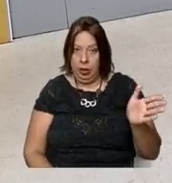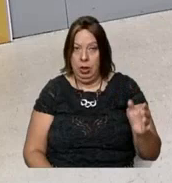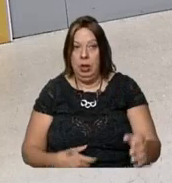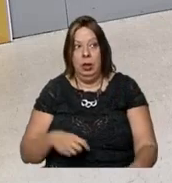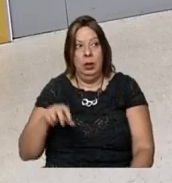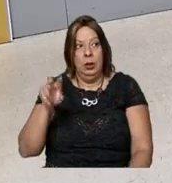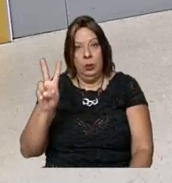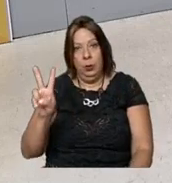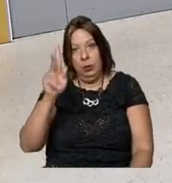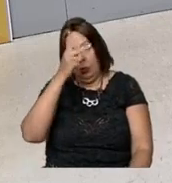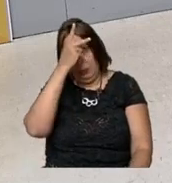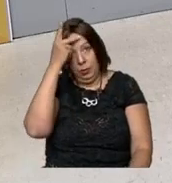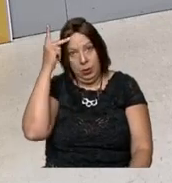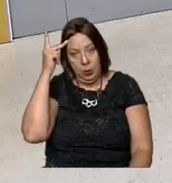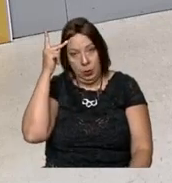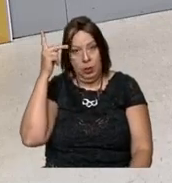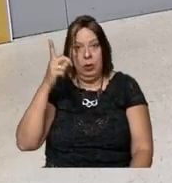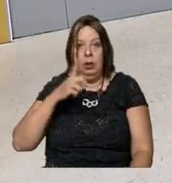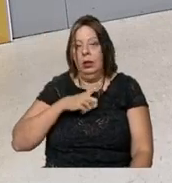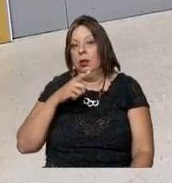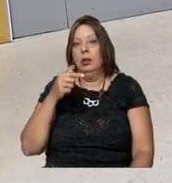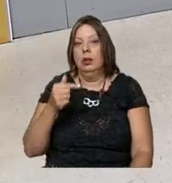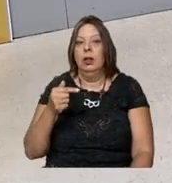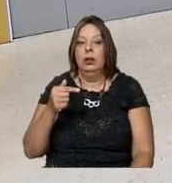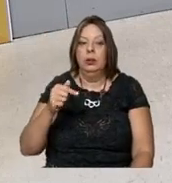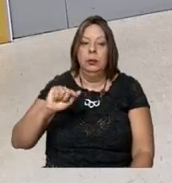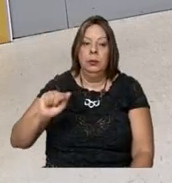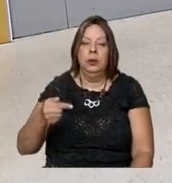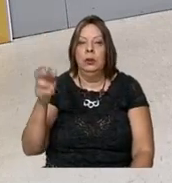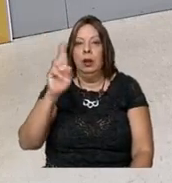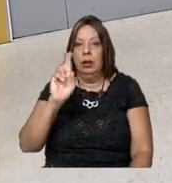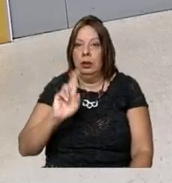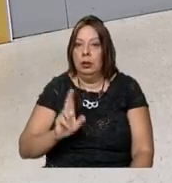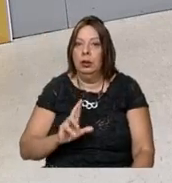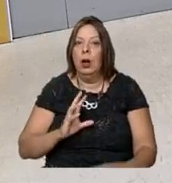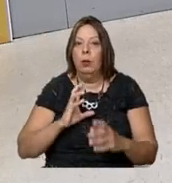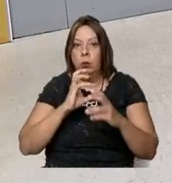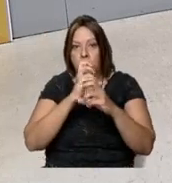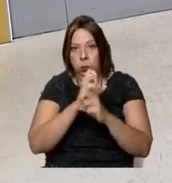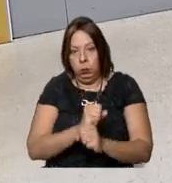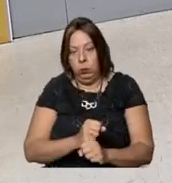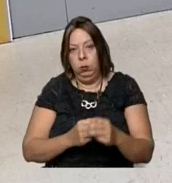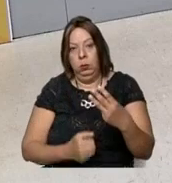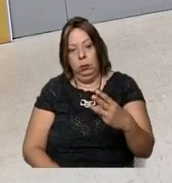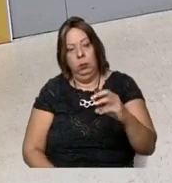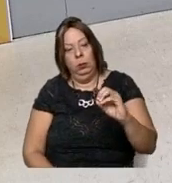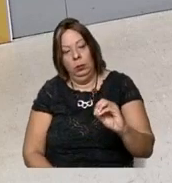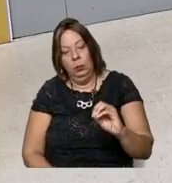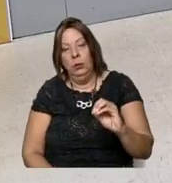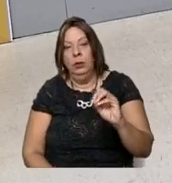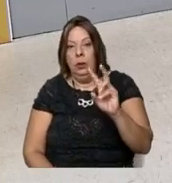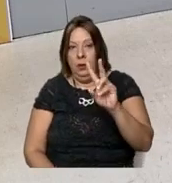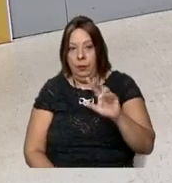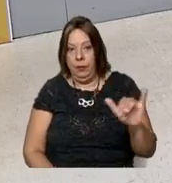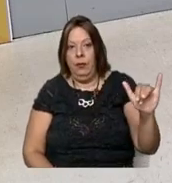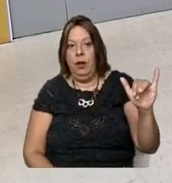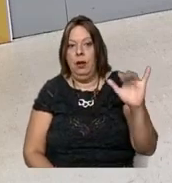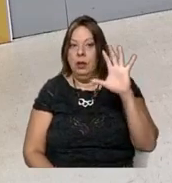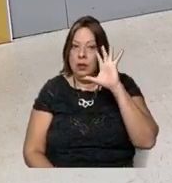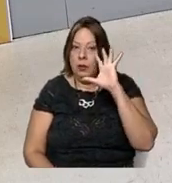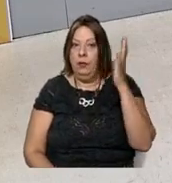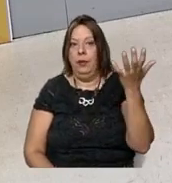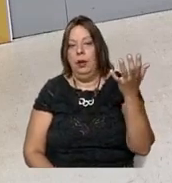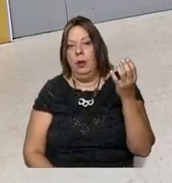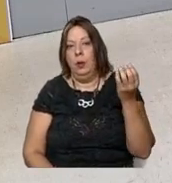dois candidatos aí ao prêmio de 7 mil, 30 bolas já foram sorteadas e tá por uma só, hein? A decisiva